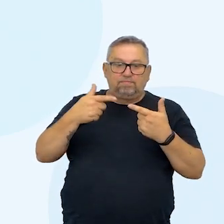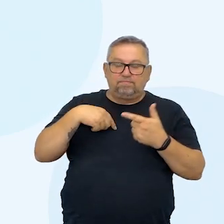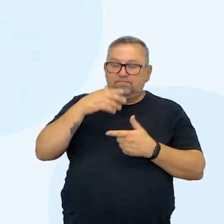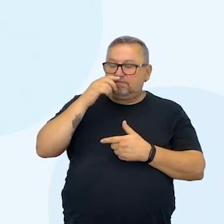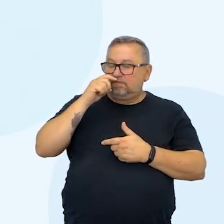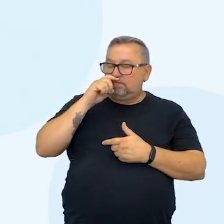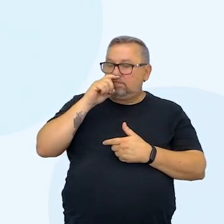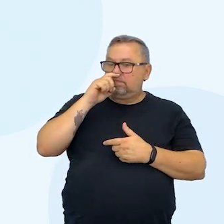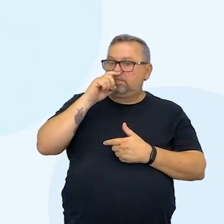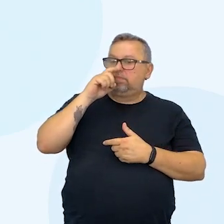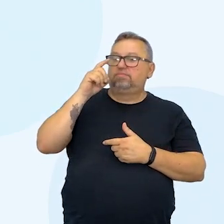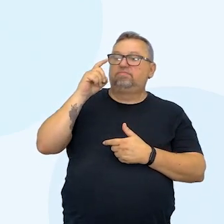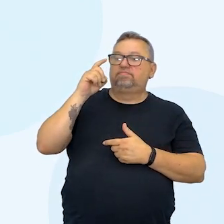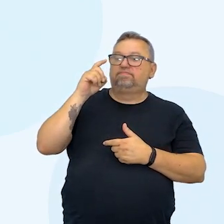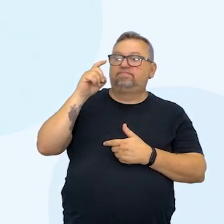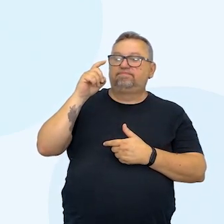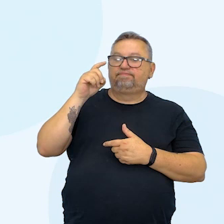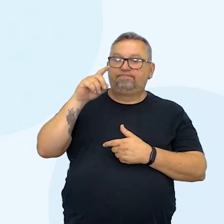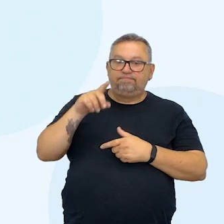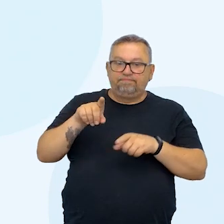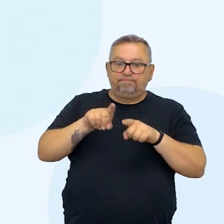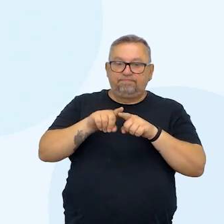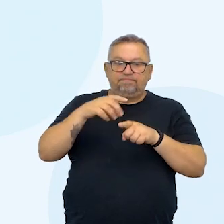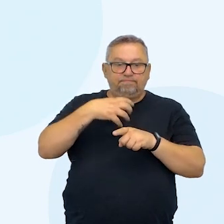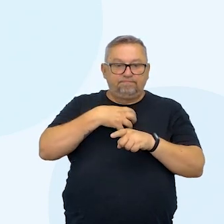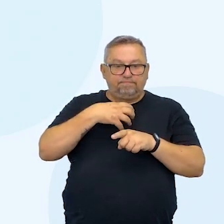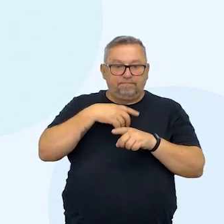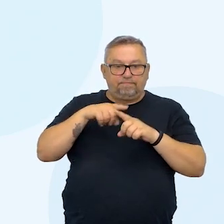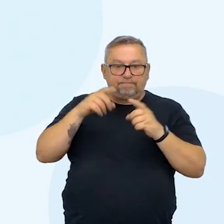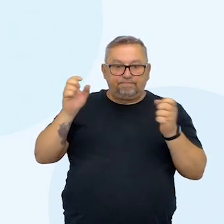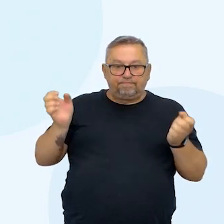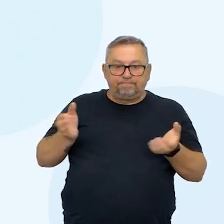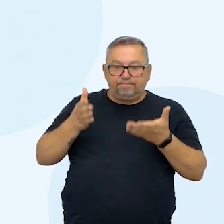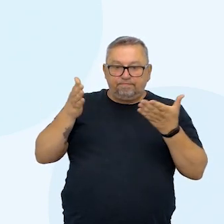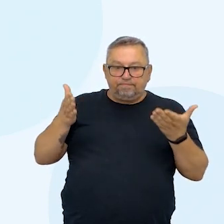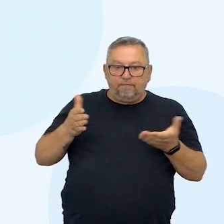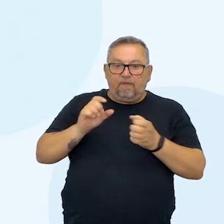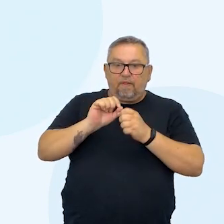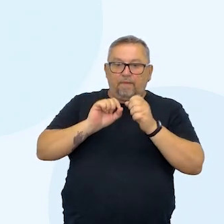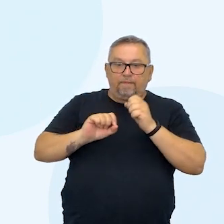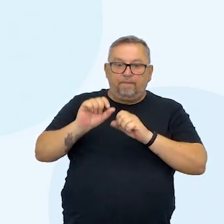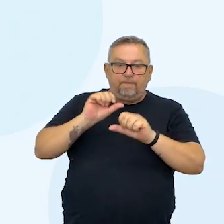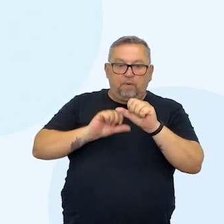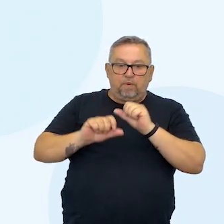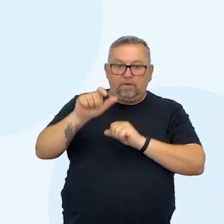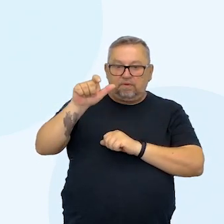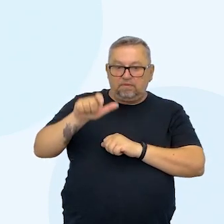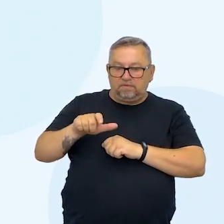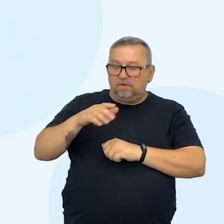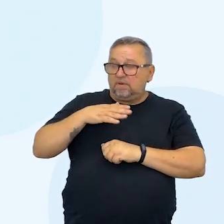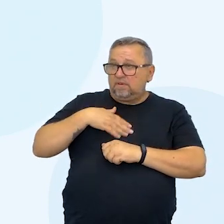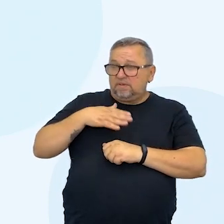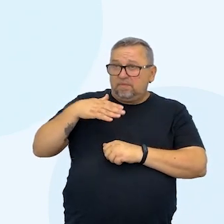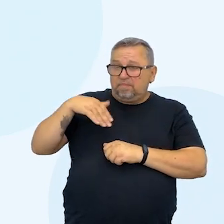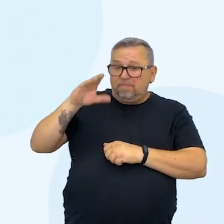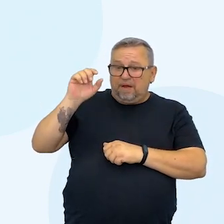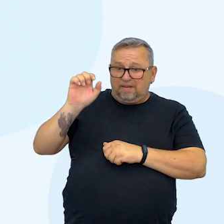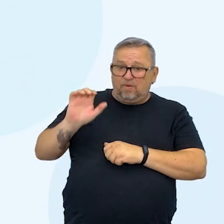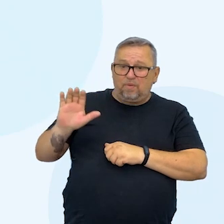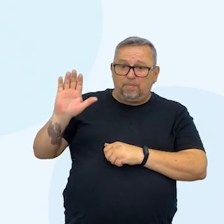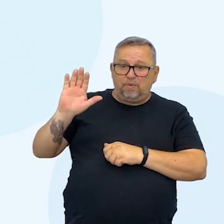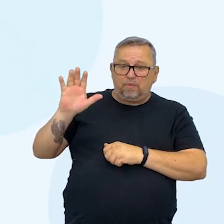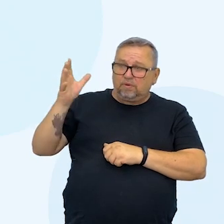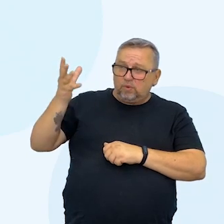de soberba. Tal comportamento é incentivado pela celebração que se faz a alguém que se tornou, por assim dizer,